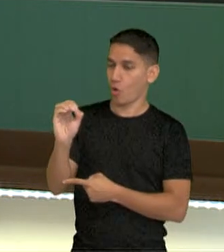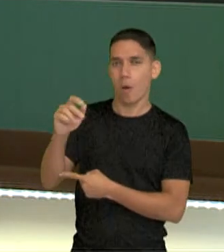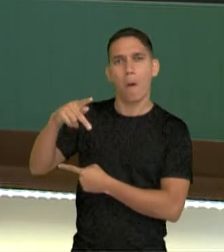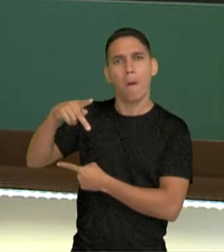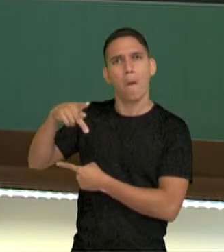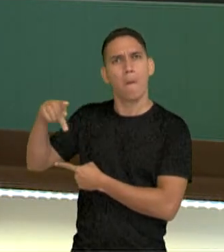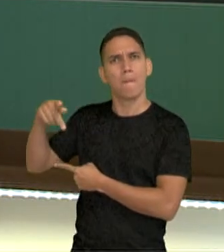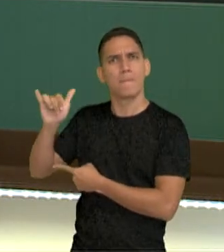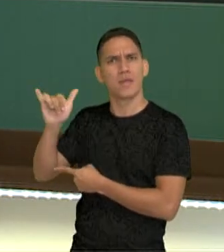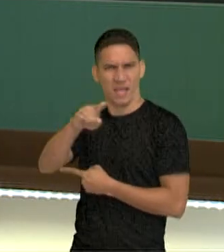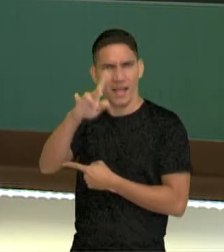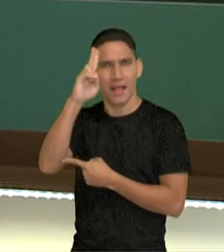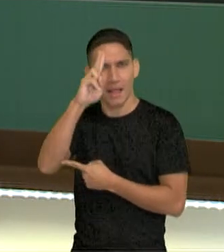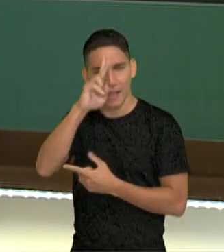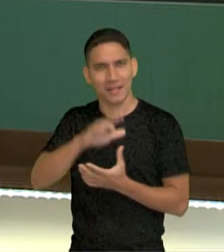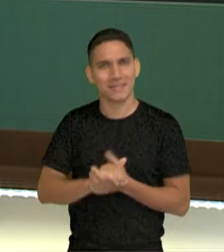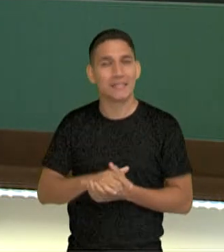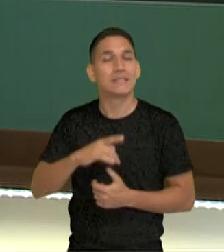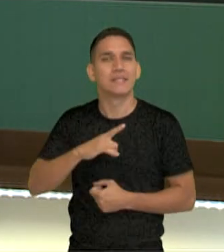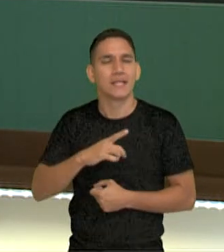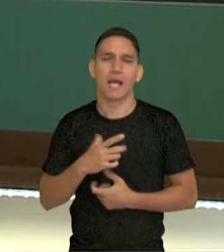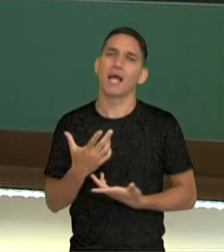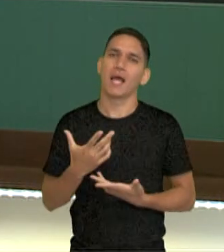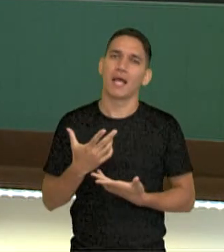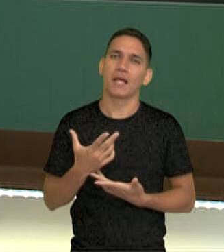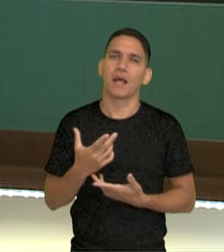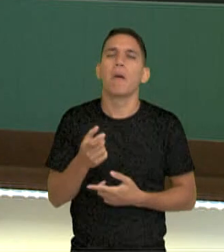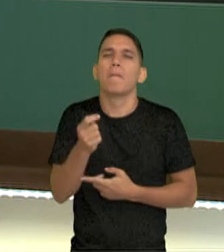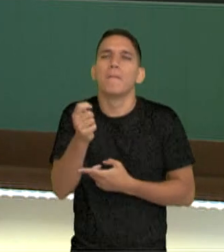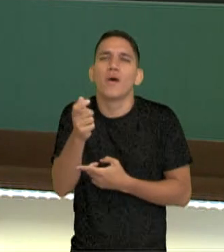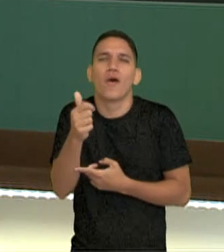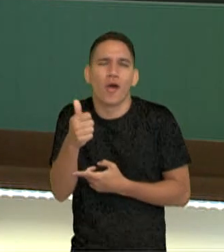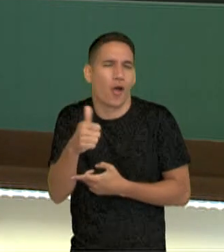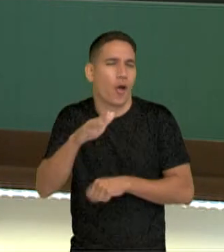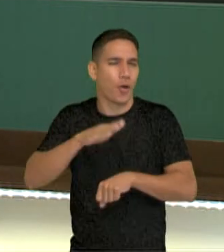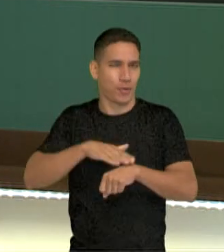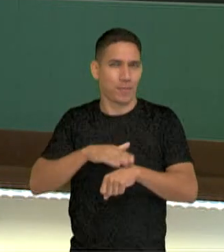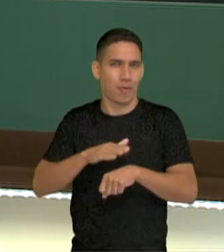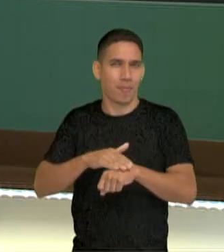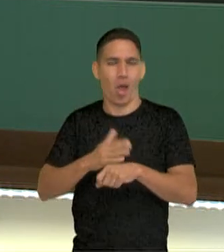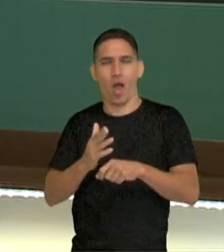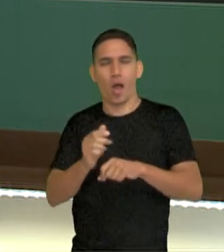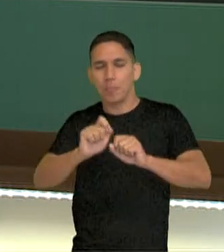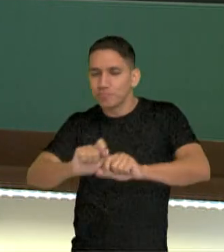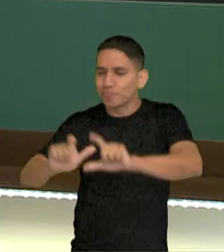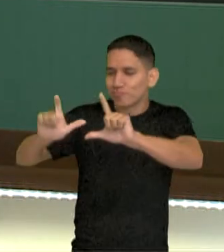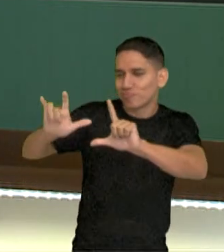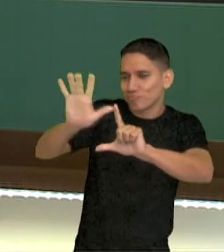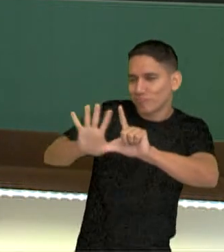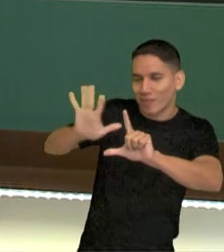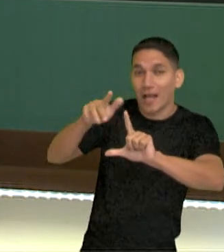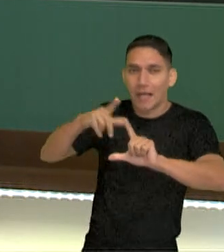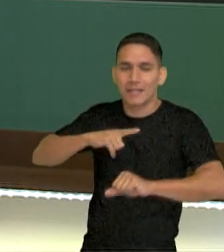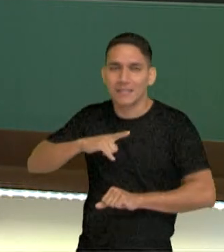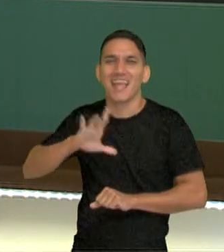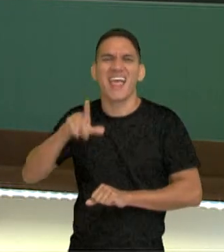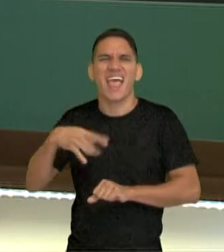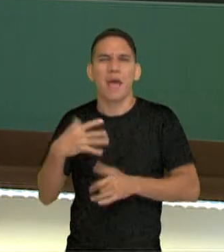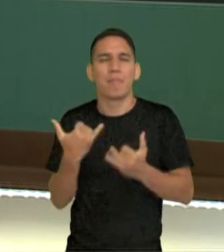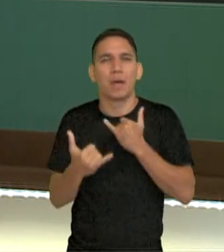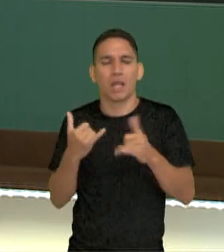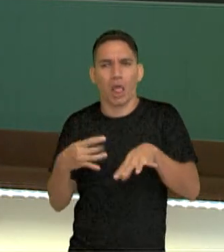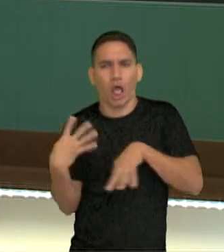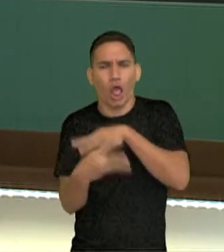Vocês lembram do Hope? Ele aparece bem pouquinho nos desenhos, mas ele aparece. Ele é aquela mistura